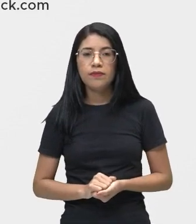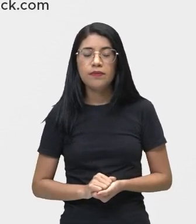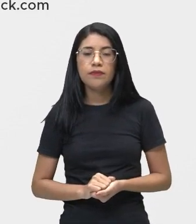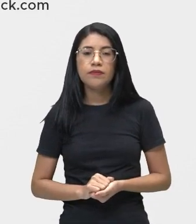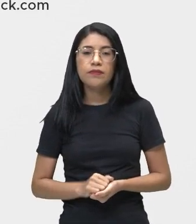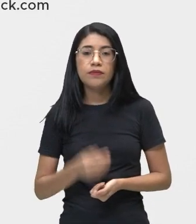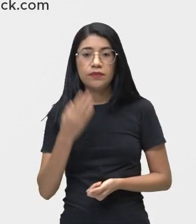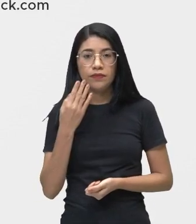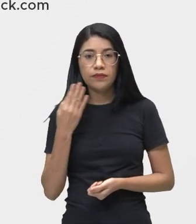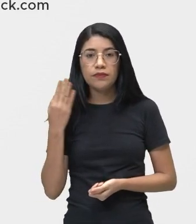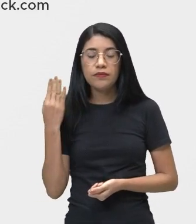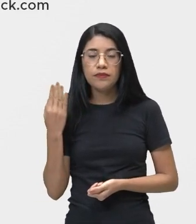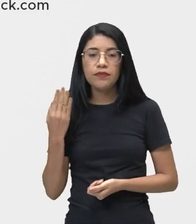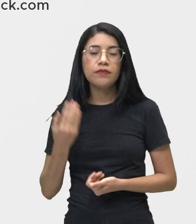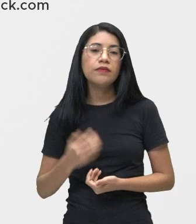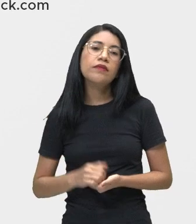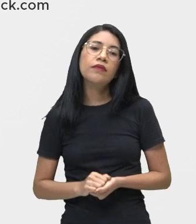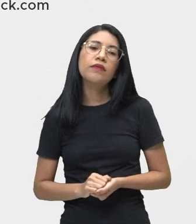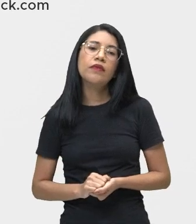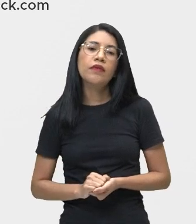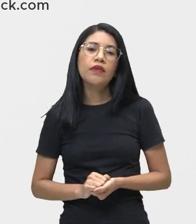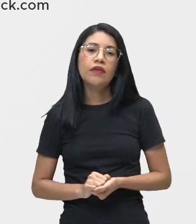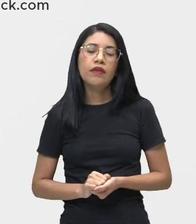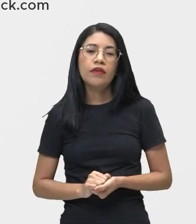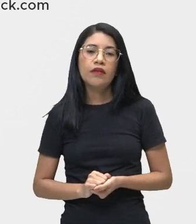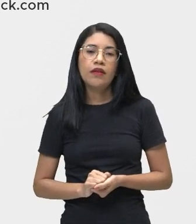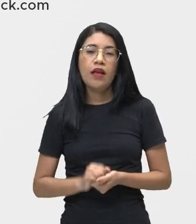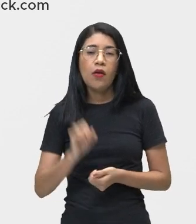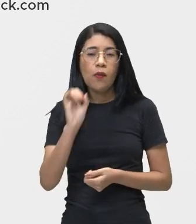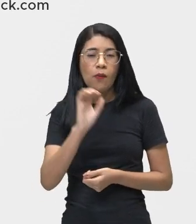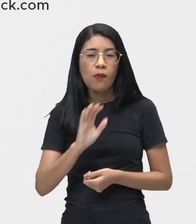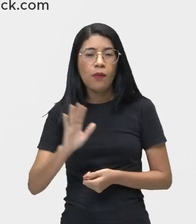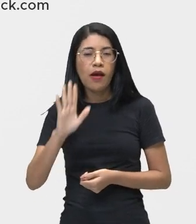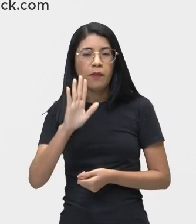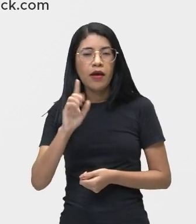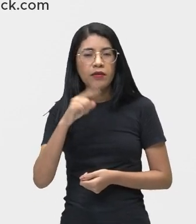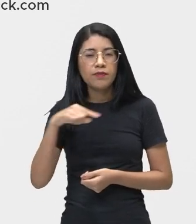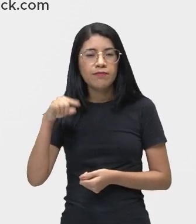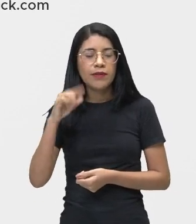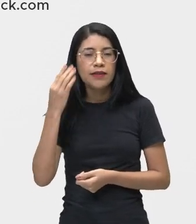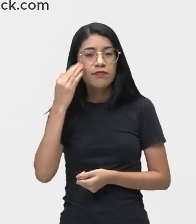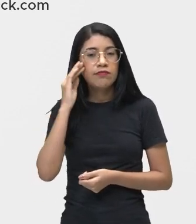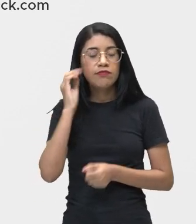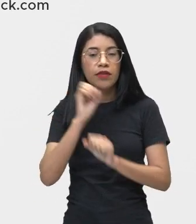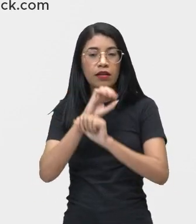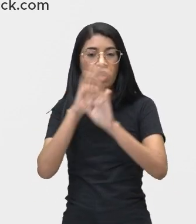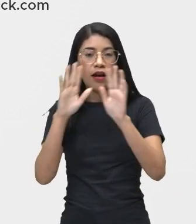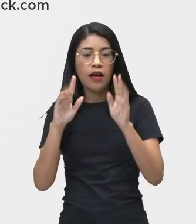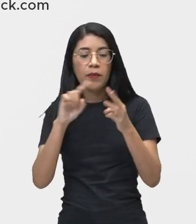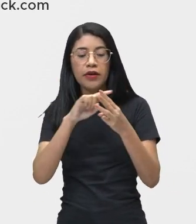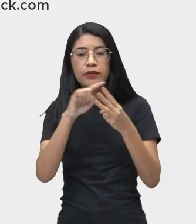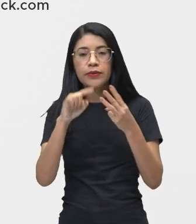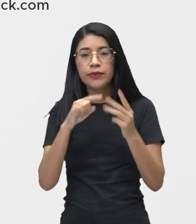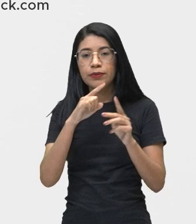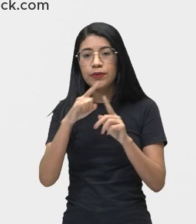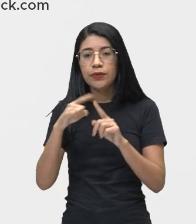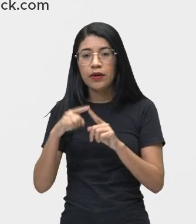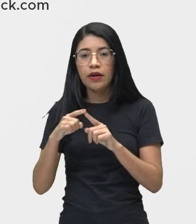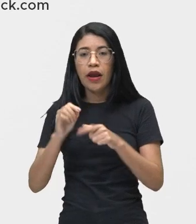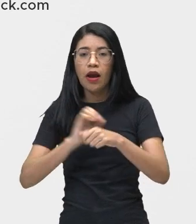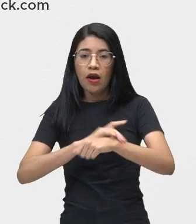aí, observem que eu coloquei para vocês uma imagem que representa aí condução, convecção